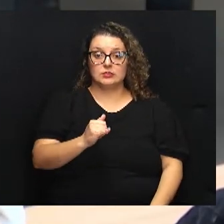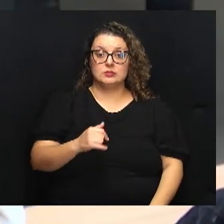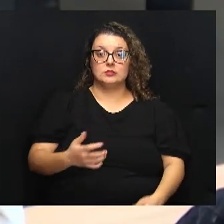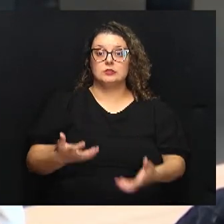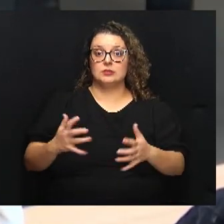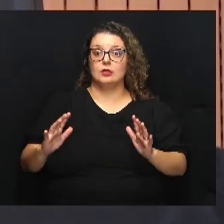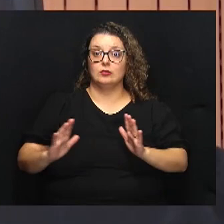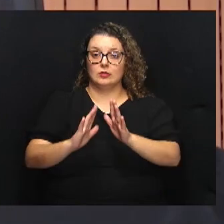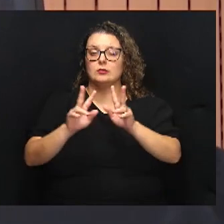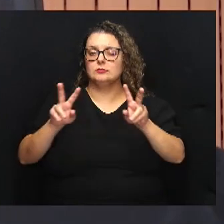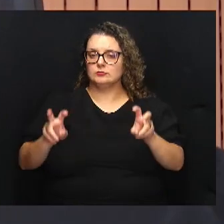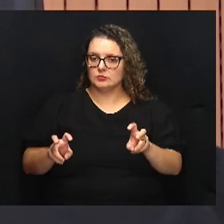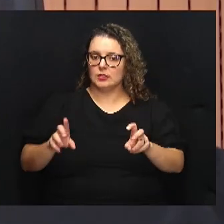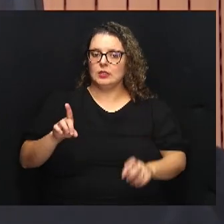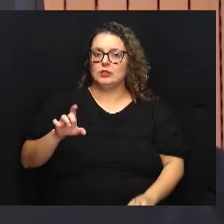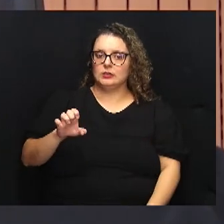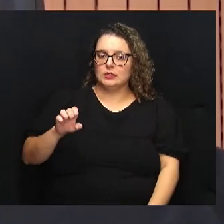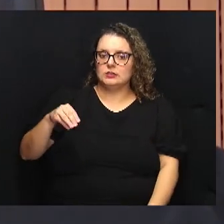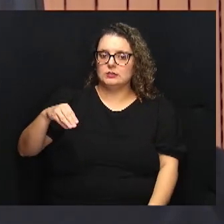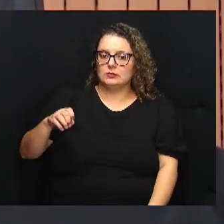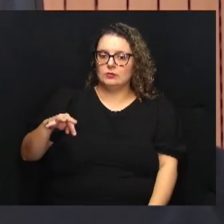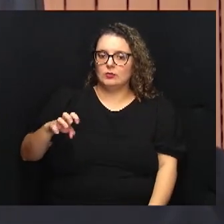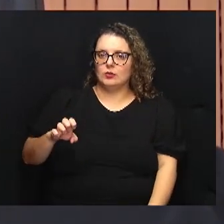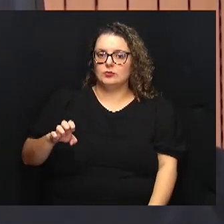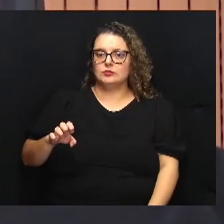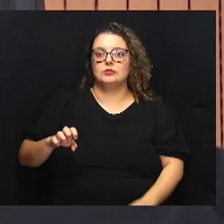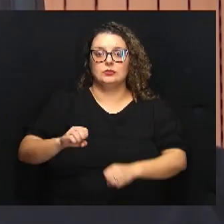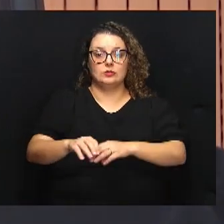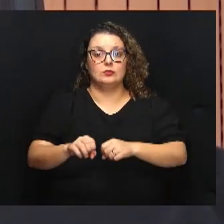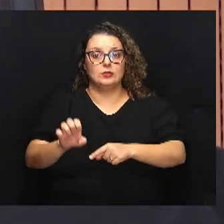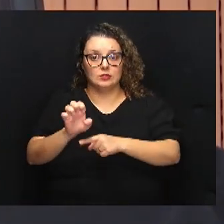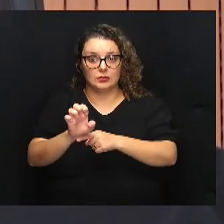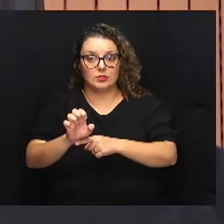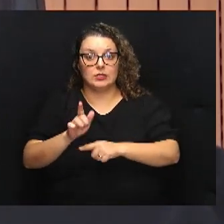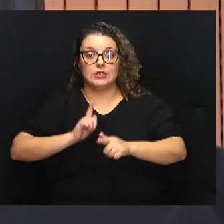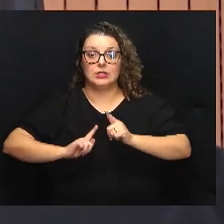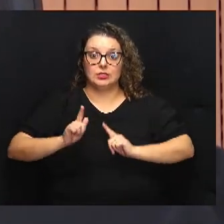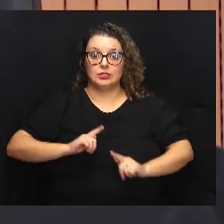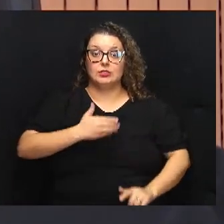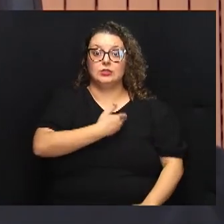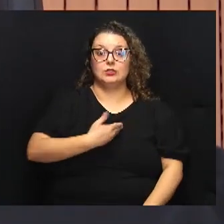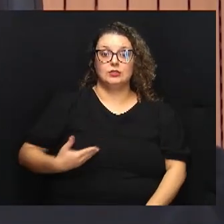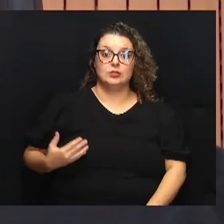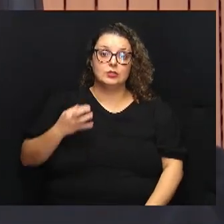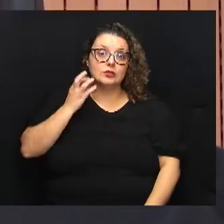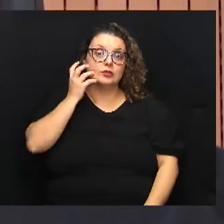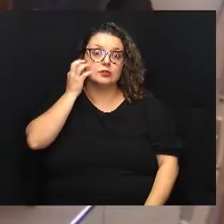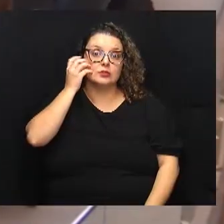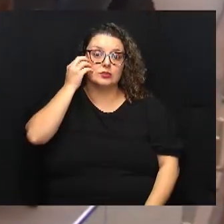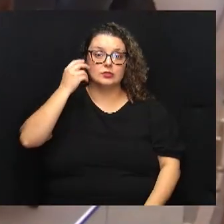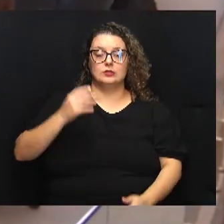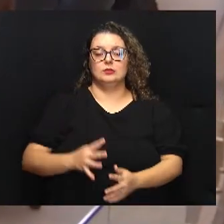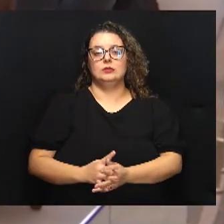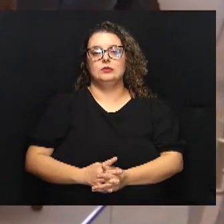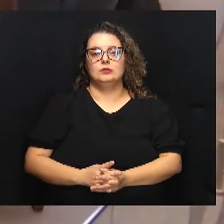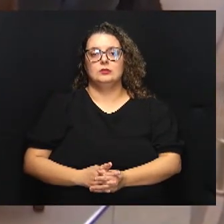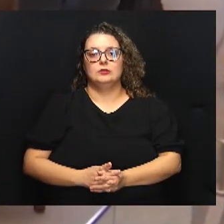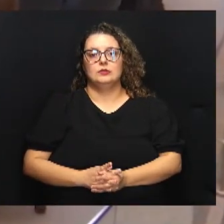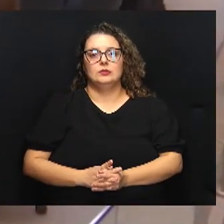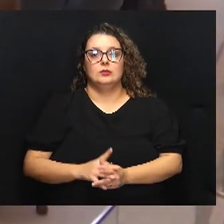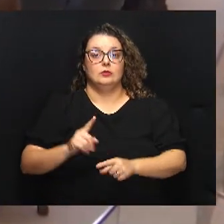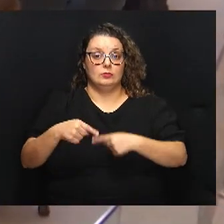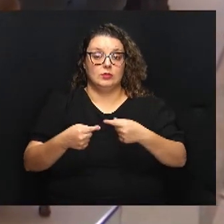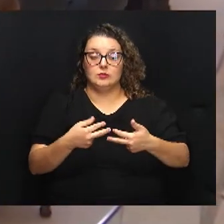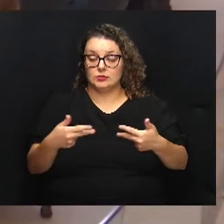que chama de desmonte da educação estadual e a gestão do governador Tarcísio de Freitas. Outro ponto em